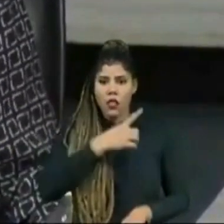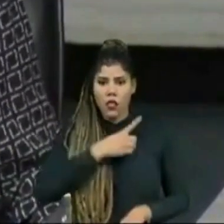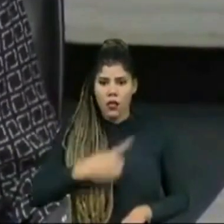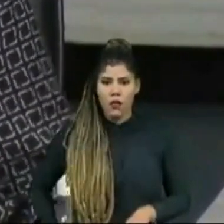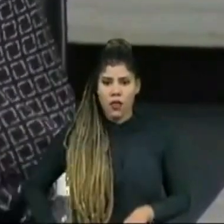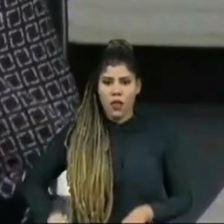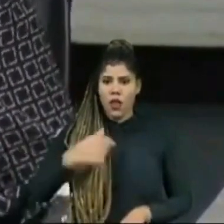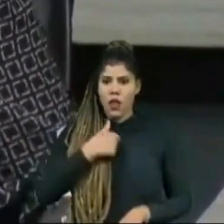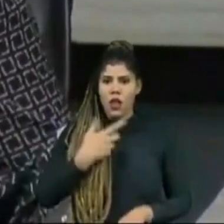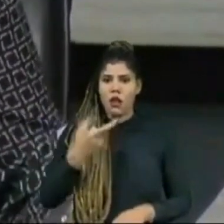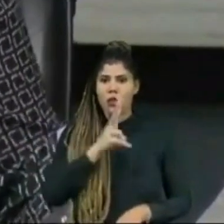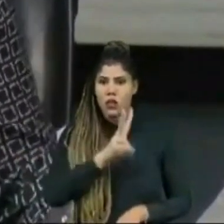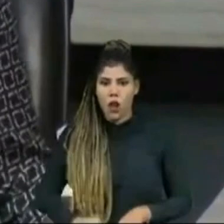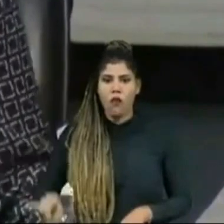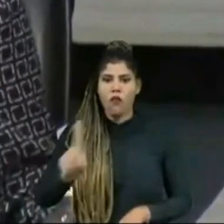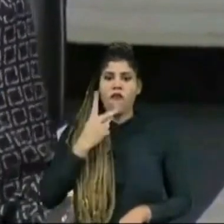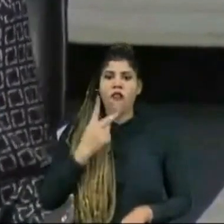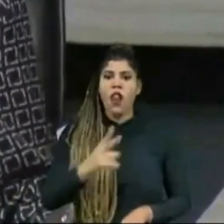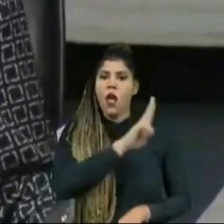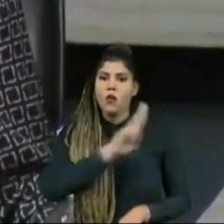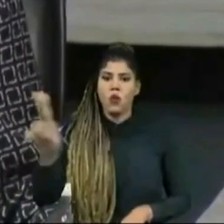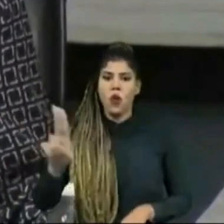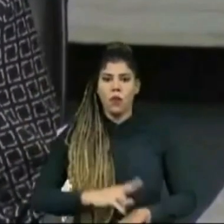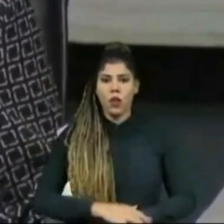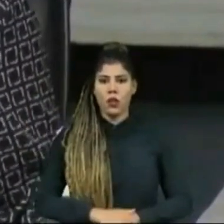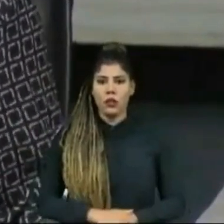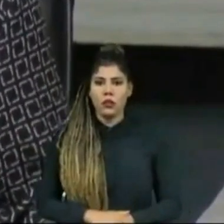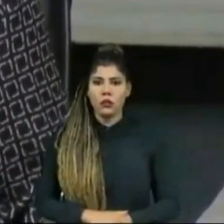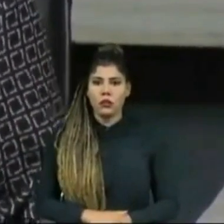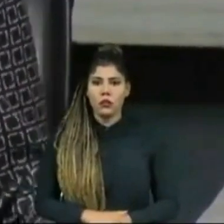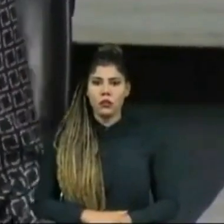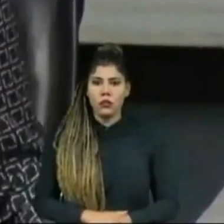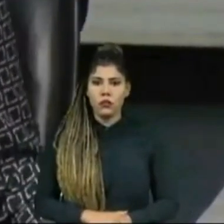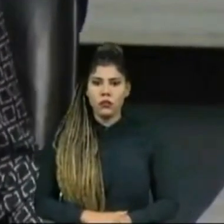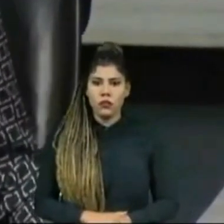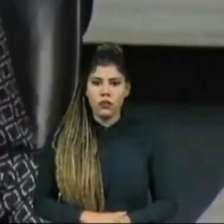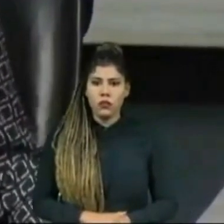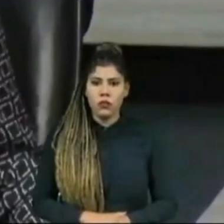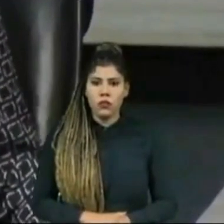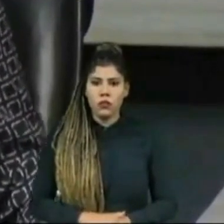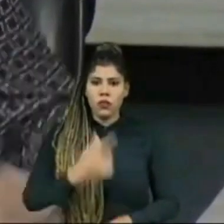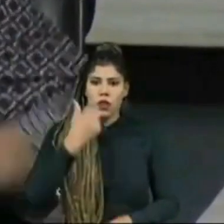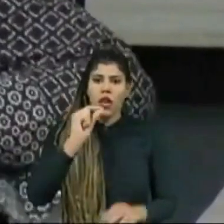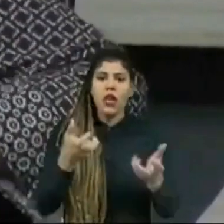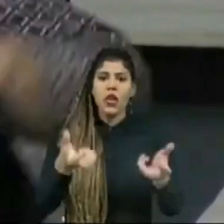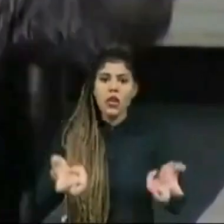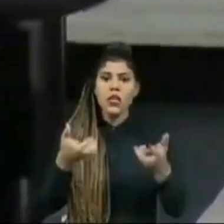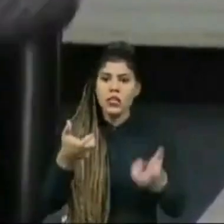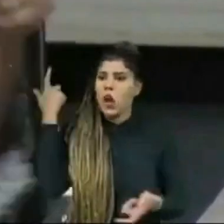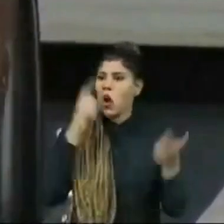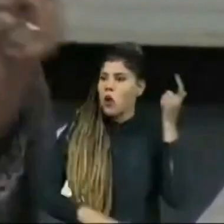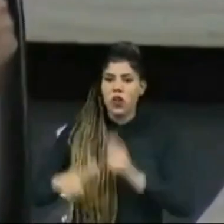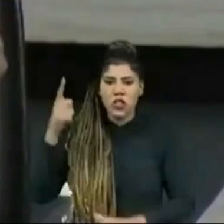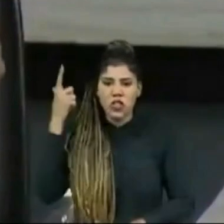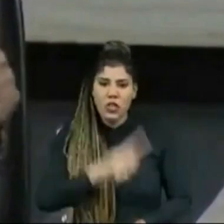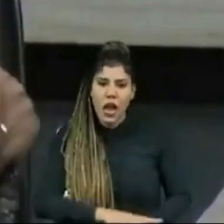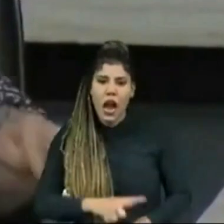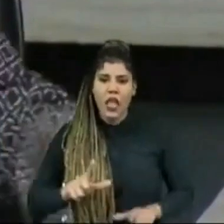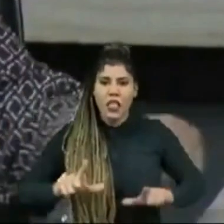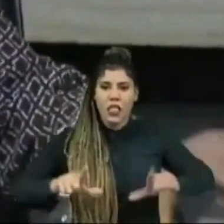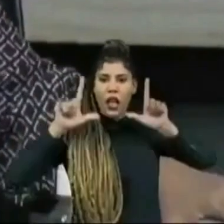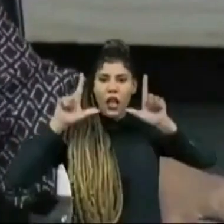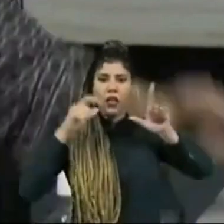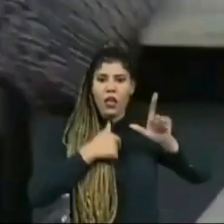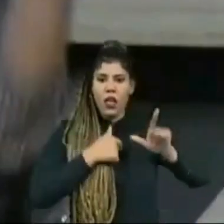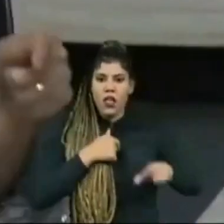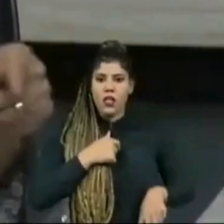não vou citar o nome porque eu não sou escada para ninguém. Quem quiser conquistar visibilidade, não cite o nome